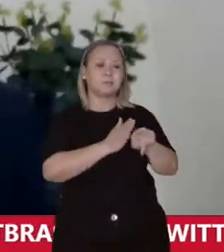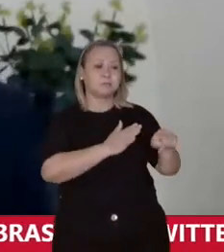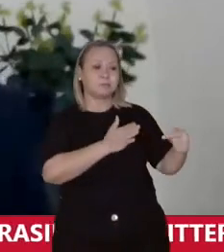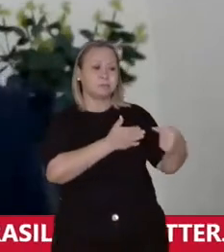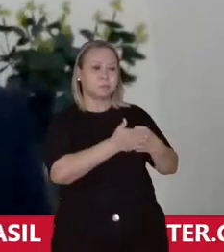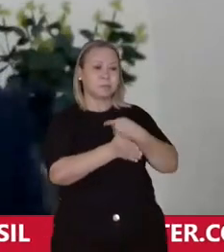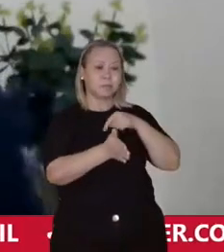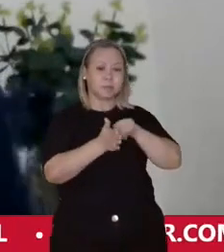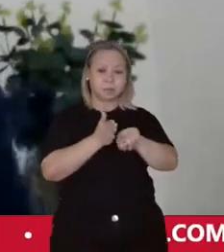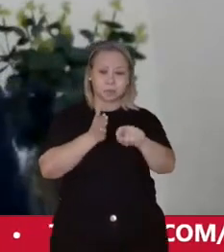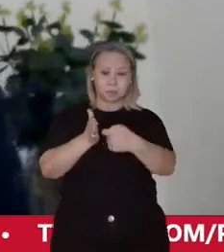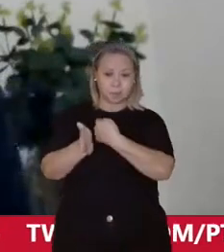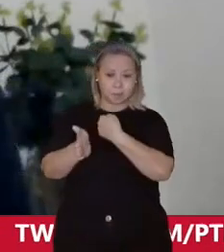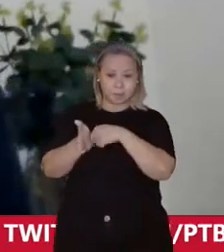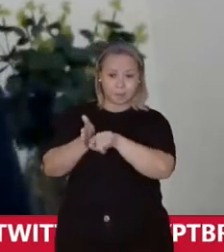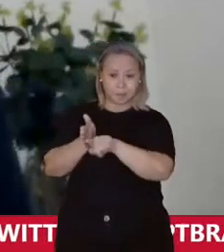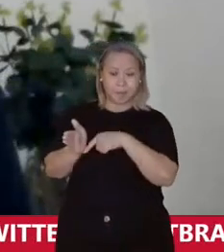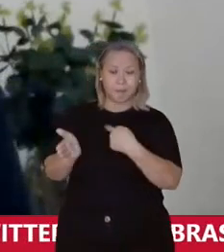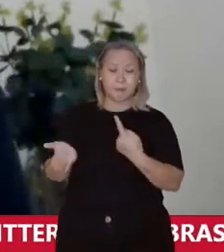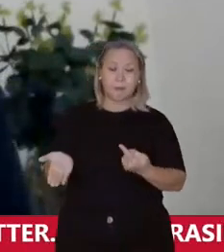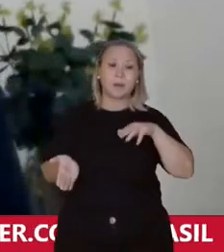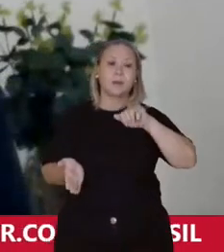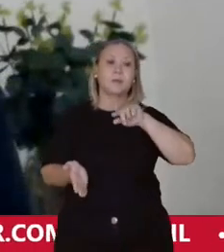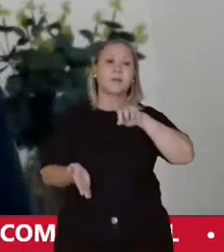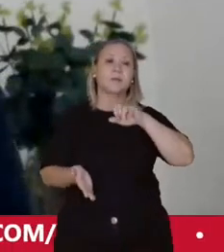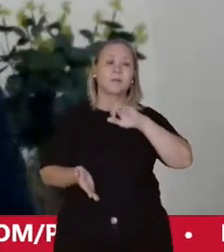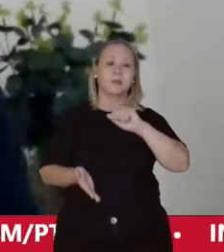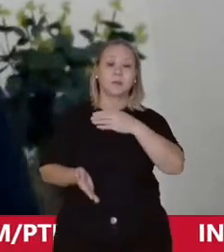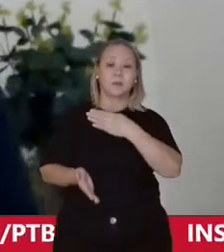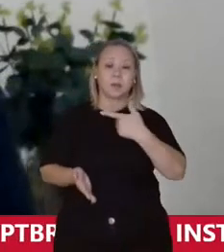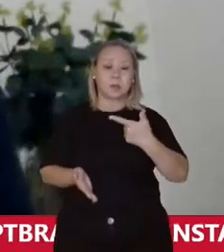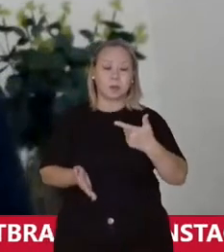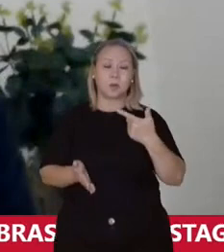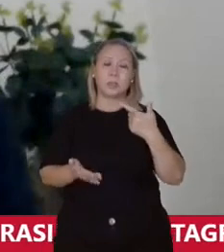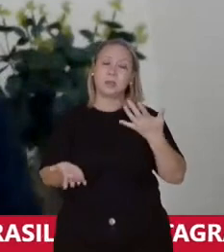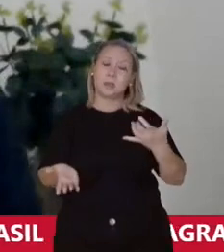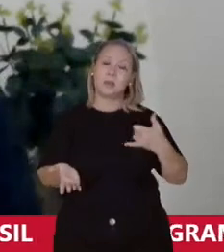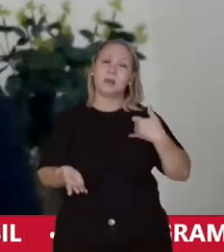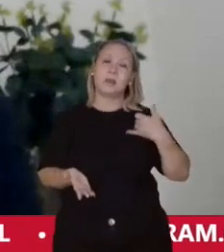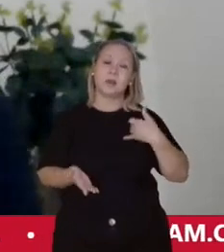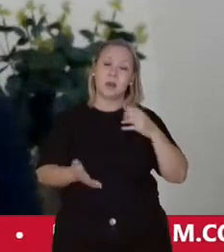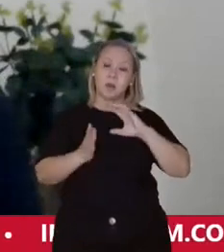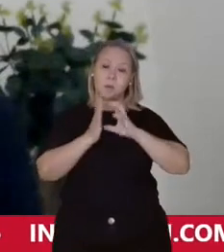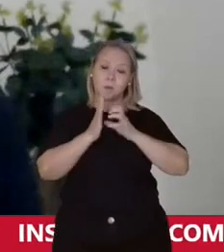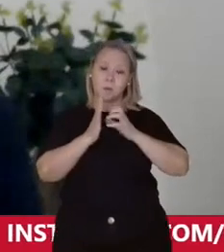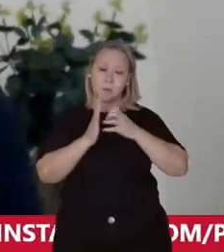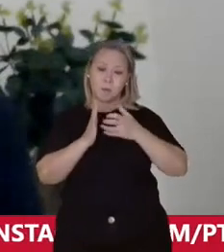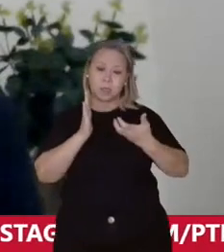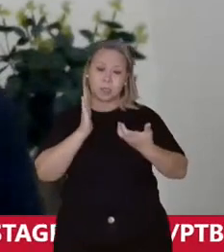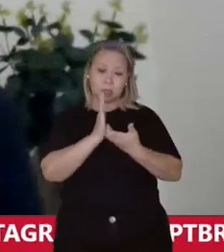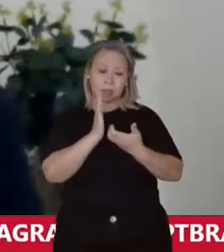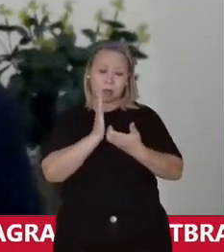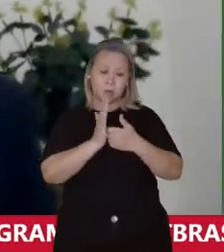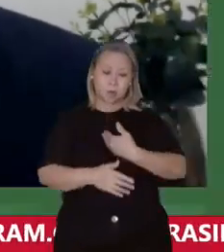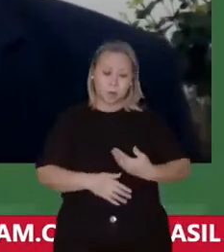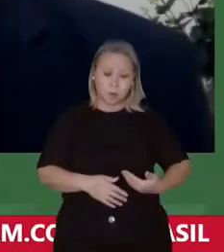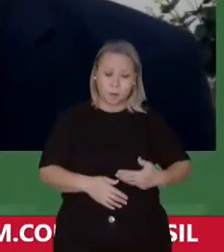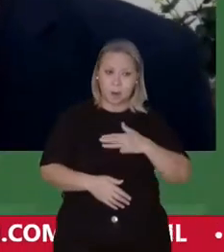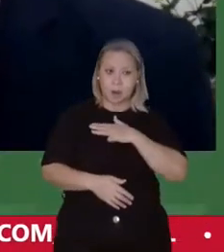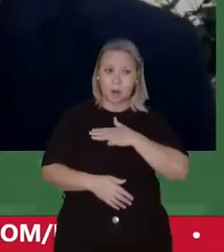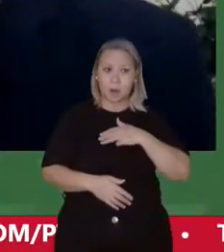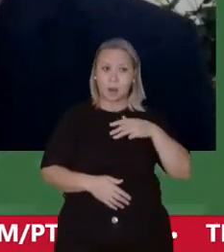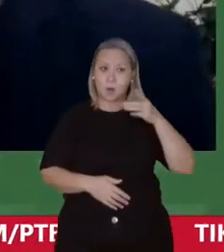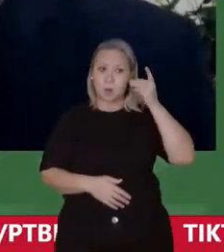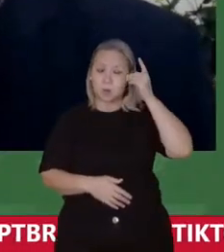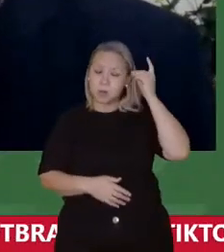a Nádia, nesses 42 anos de atuação do nosso partido na Câmara, ou dos nossos governos Lula e Dilma,